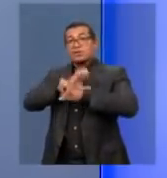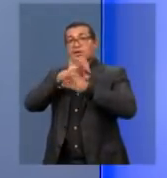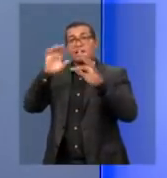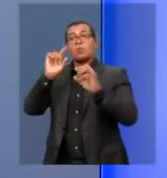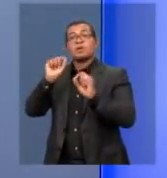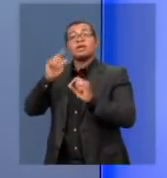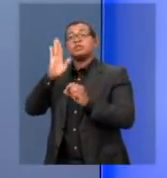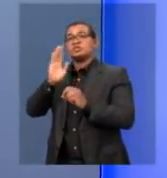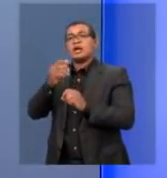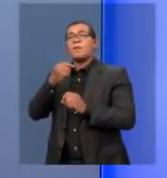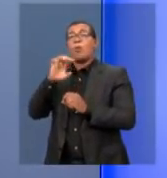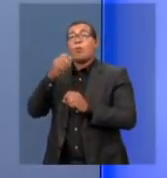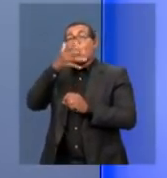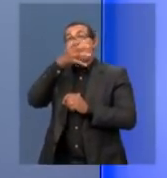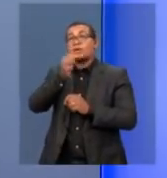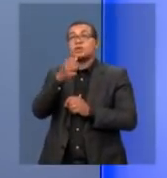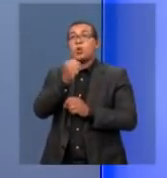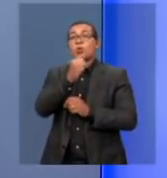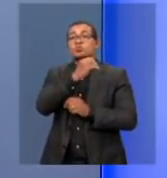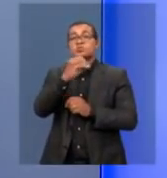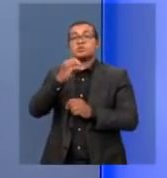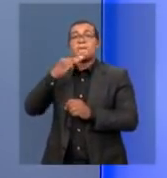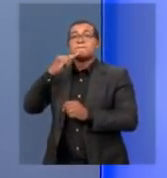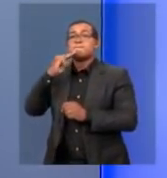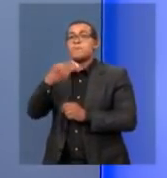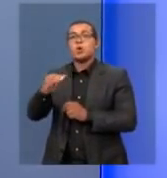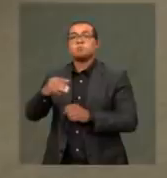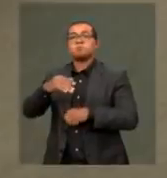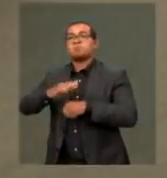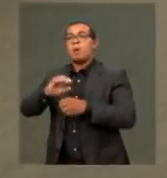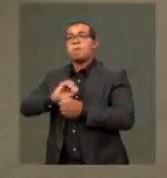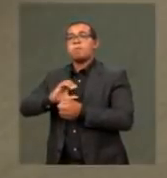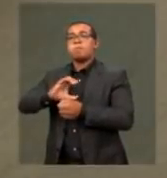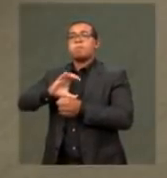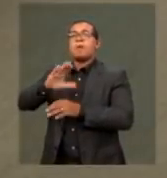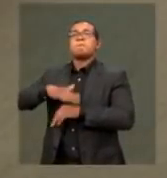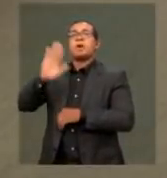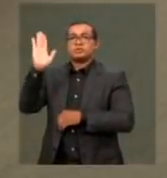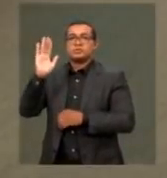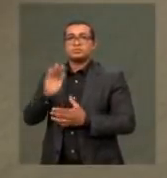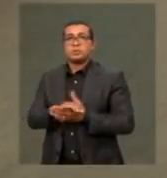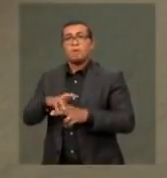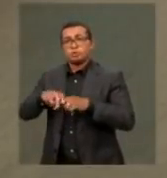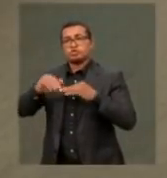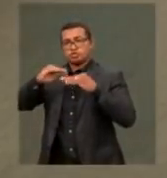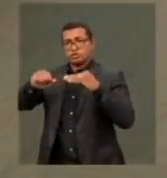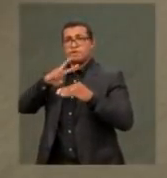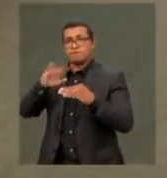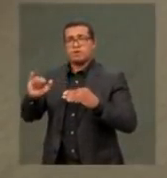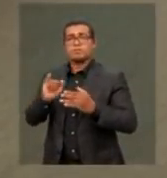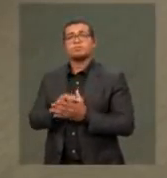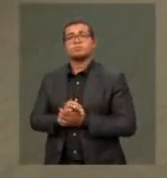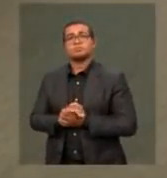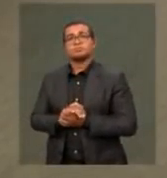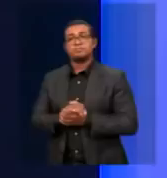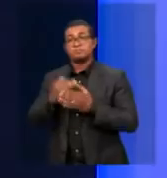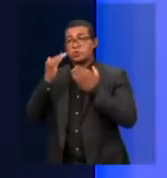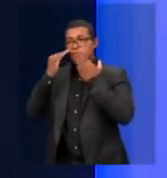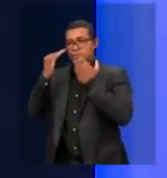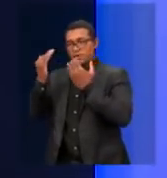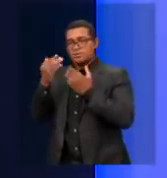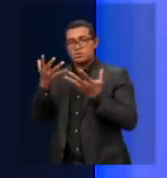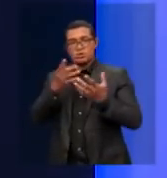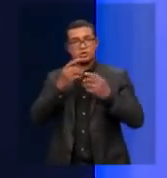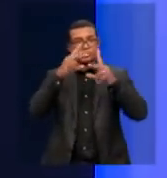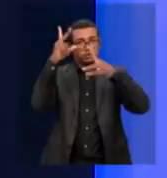milhões de lucro a mais nessa questão do do pedágio da rodovia só então vamos acabar com ele obrigado candidata por favor já que ele